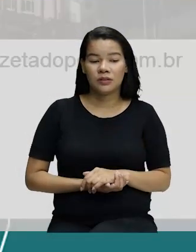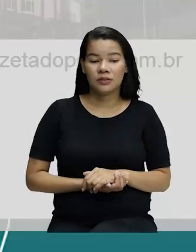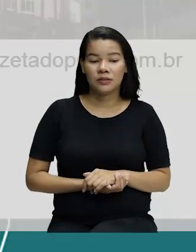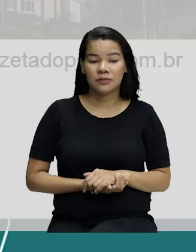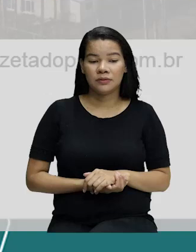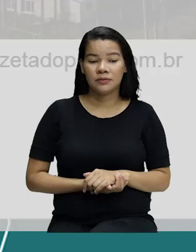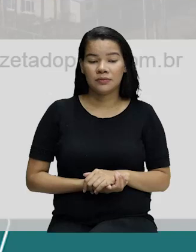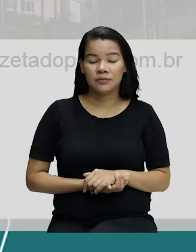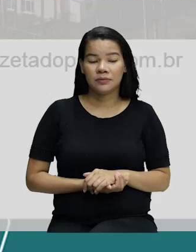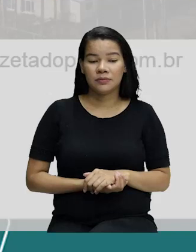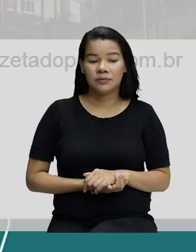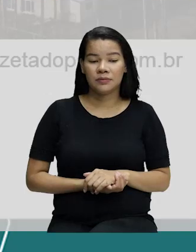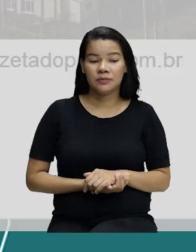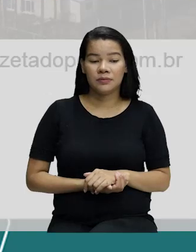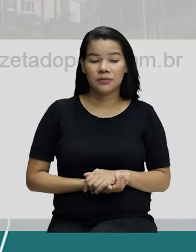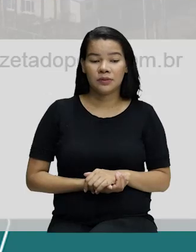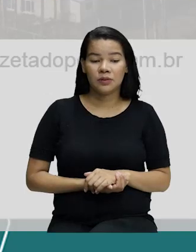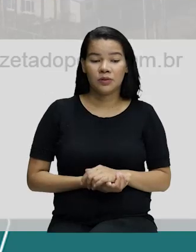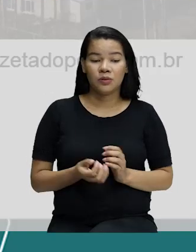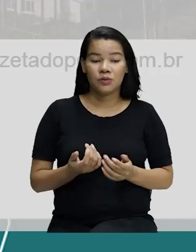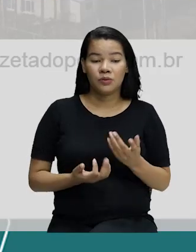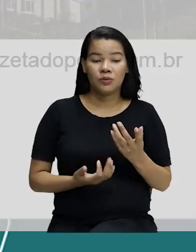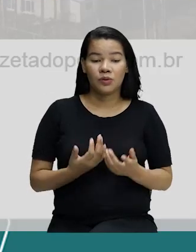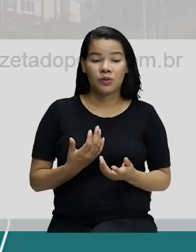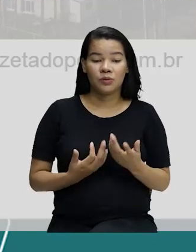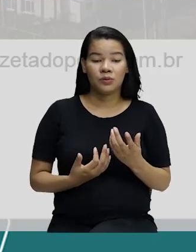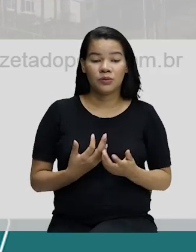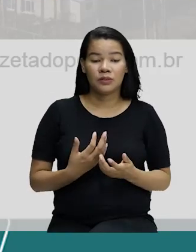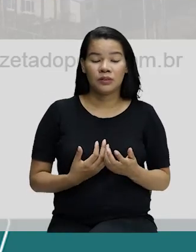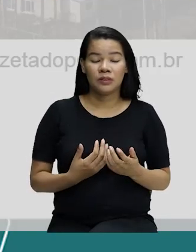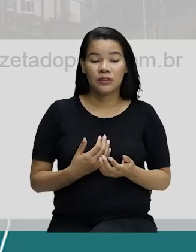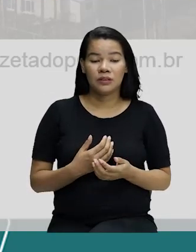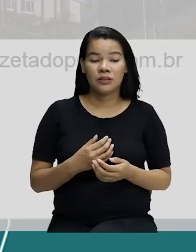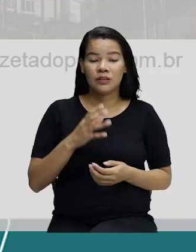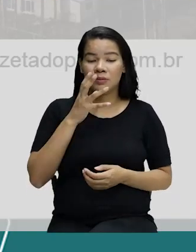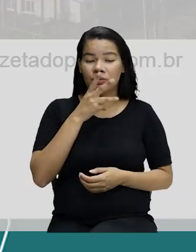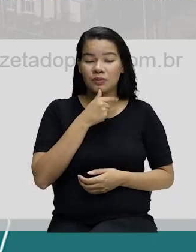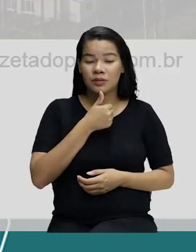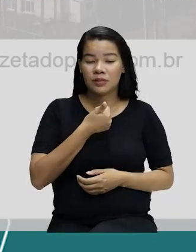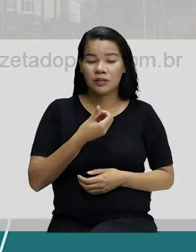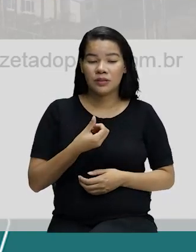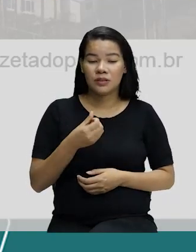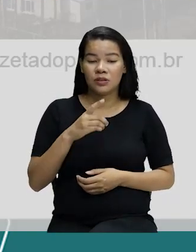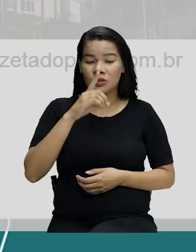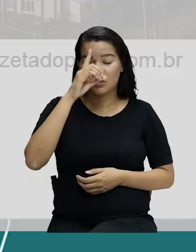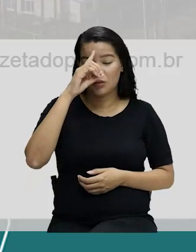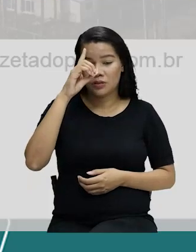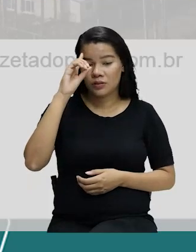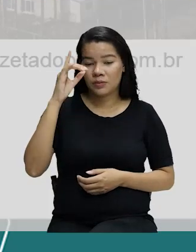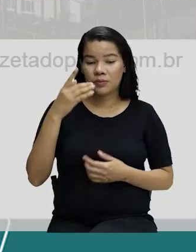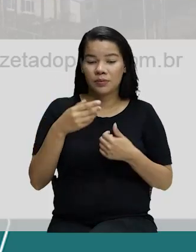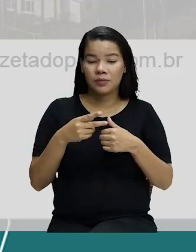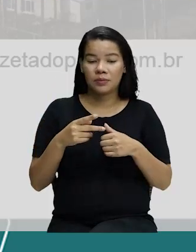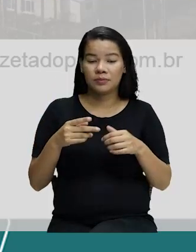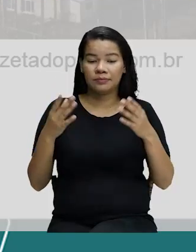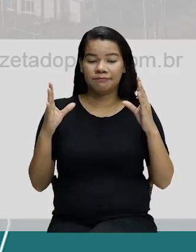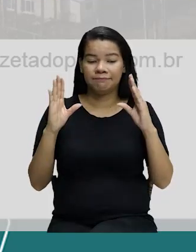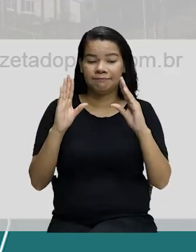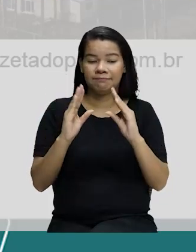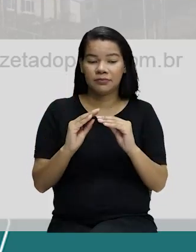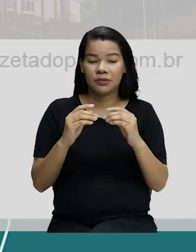União Soviética. O fogo levou 16 dias para ser apagado e foi necessário a construção de um